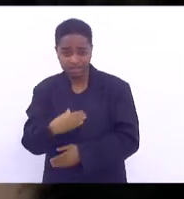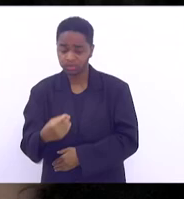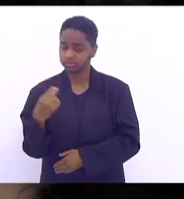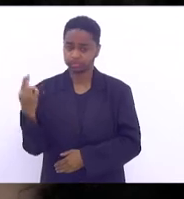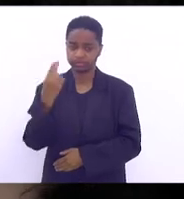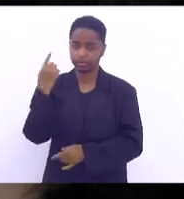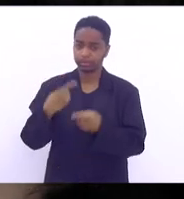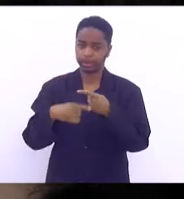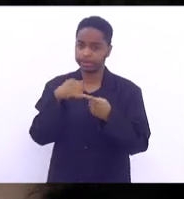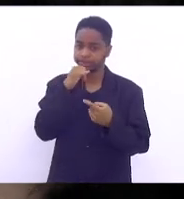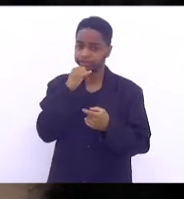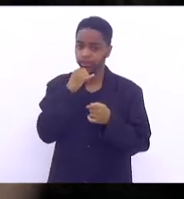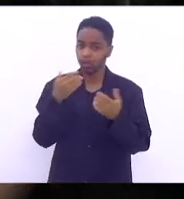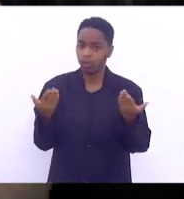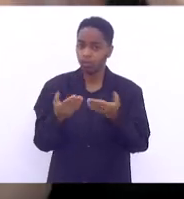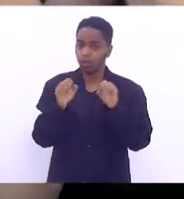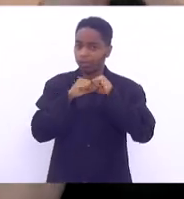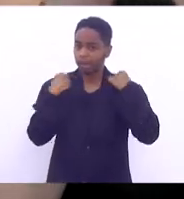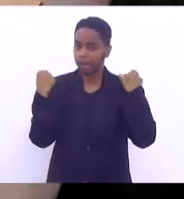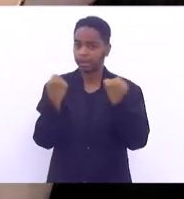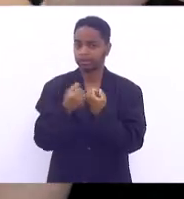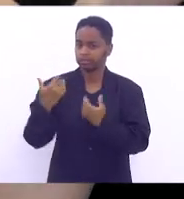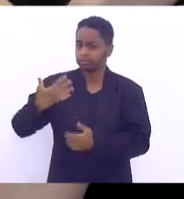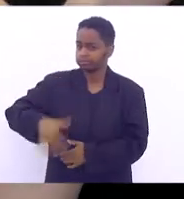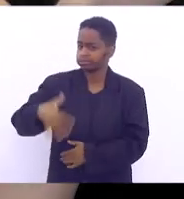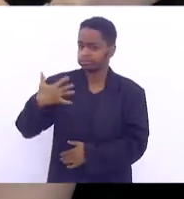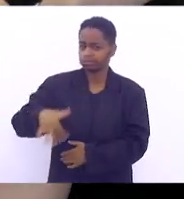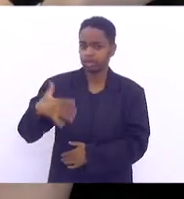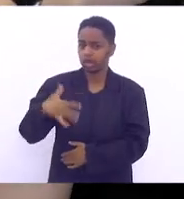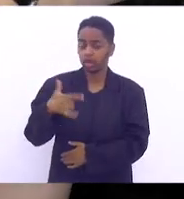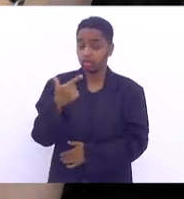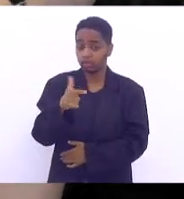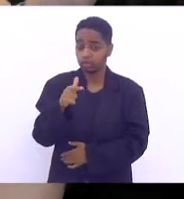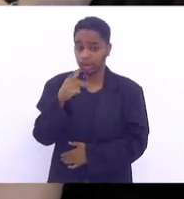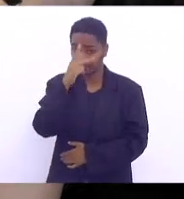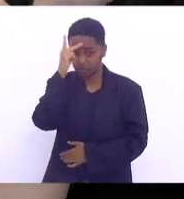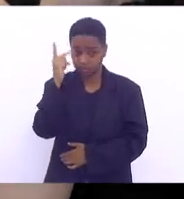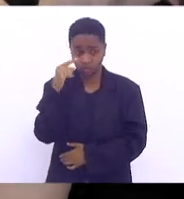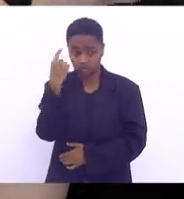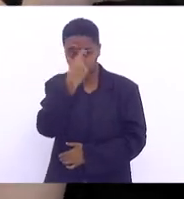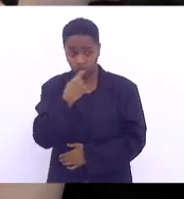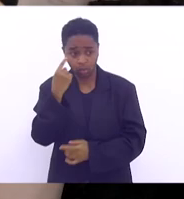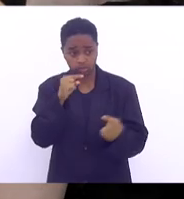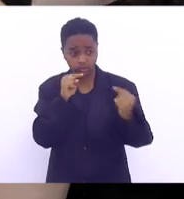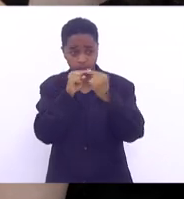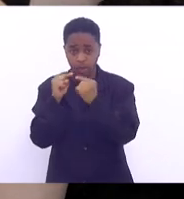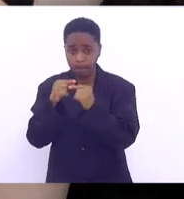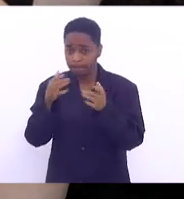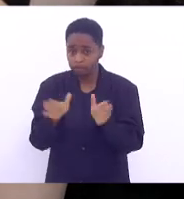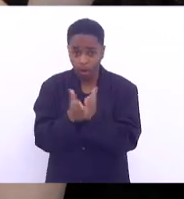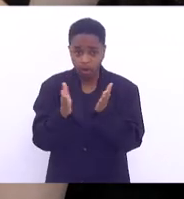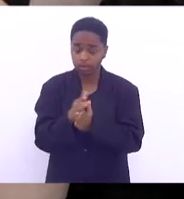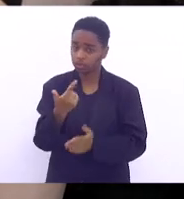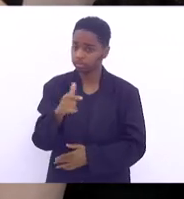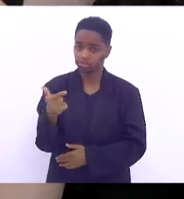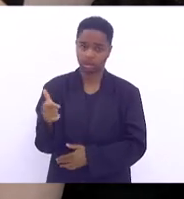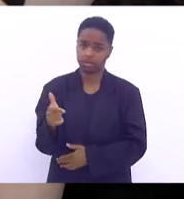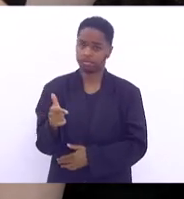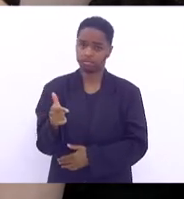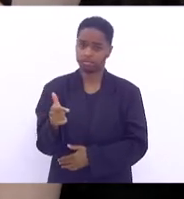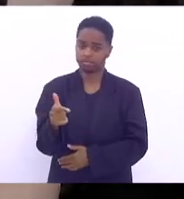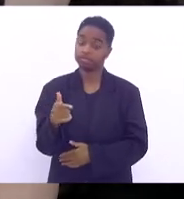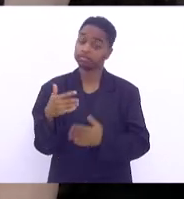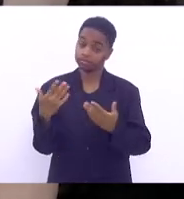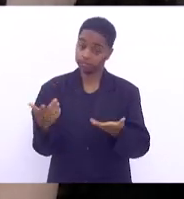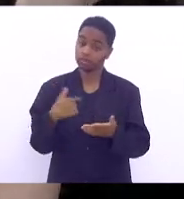vai no Maracanã hoje, você olha, não tem gente com cara de pobre dentro do Maracanã, gente. Isso é uma realidade que precisa ser enfrentada.